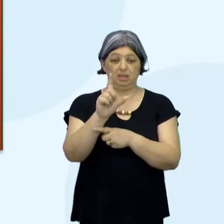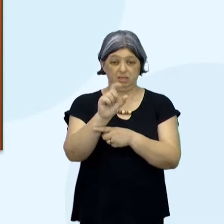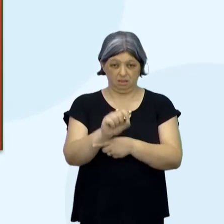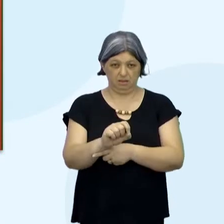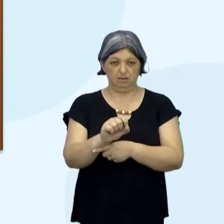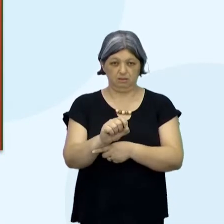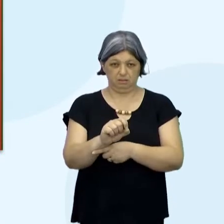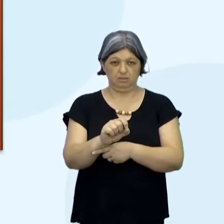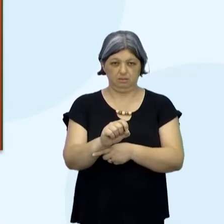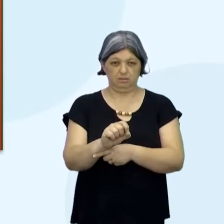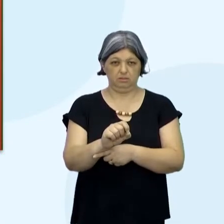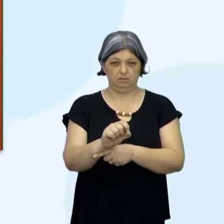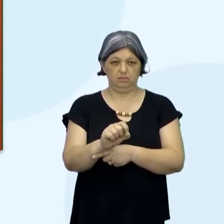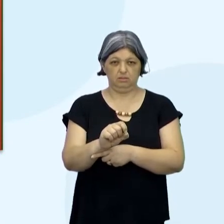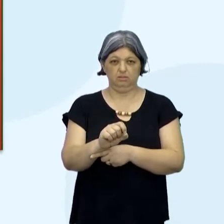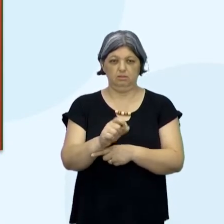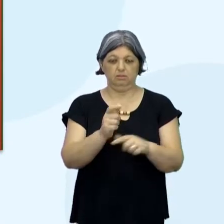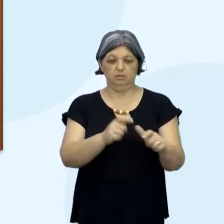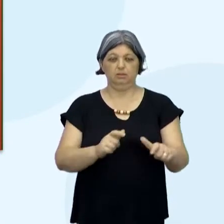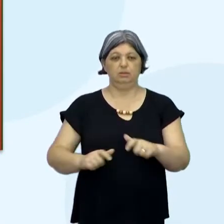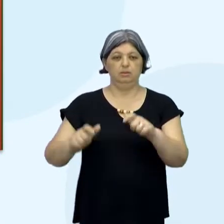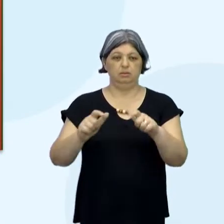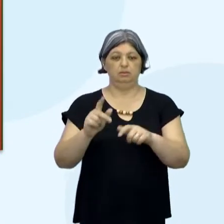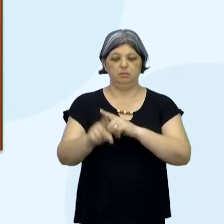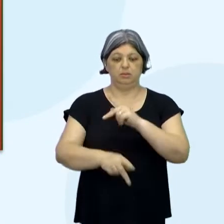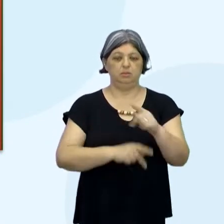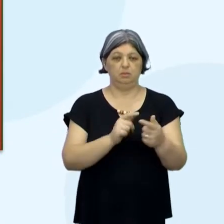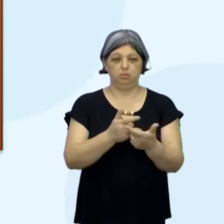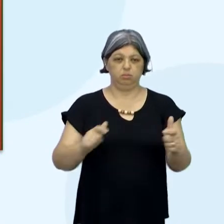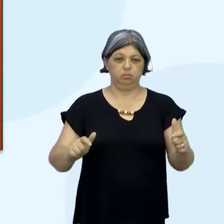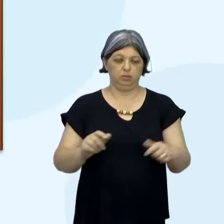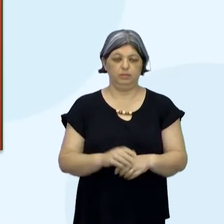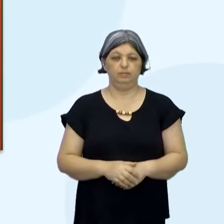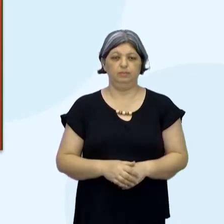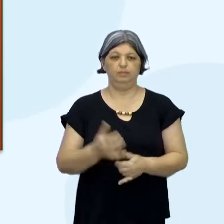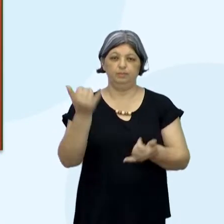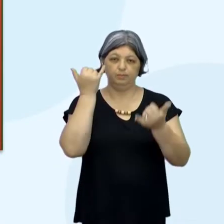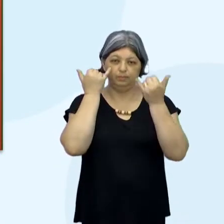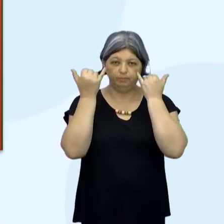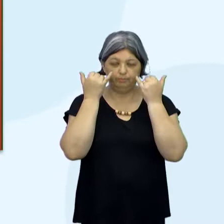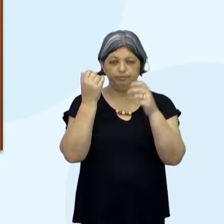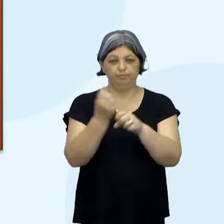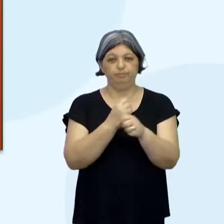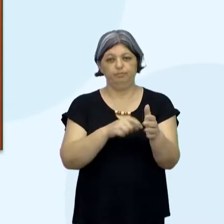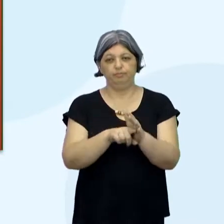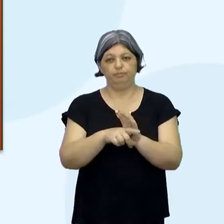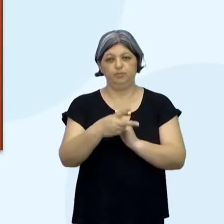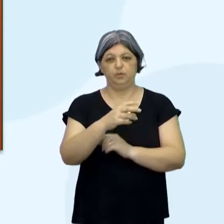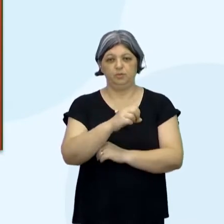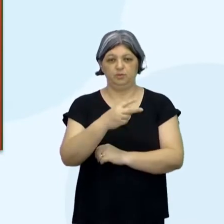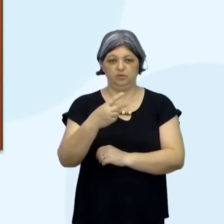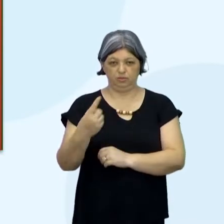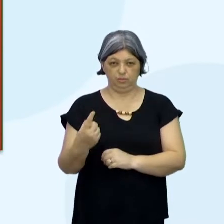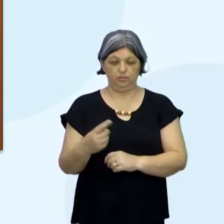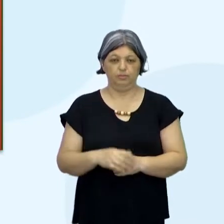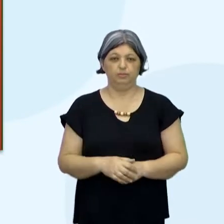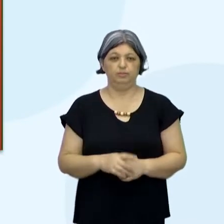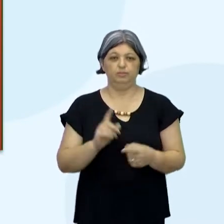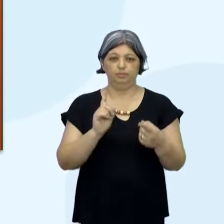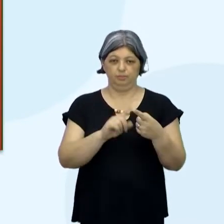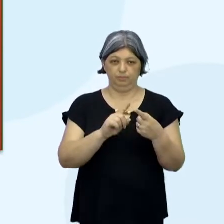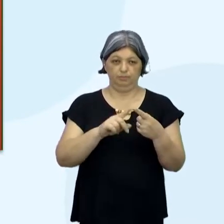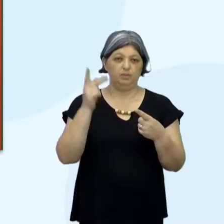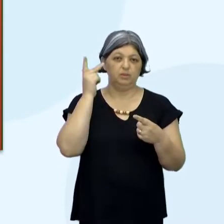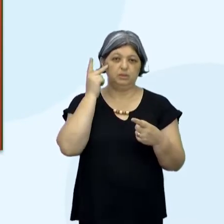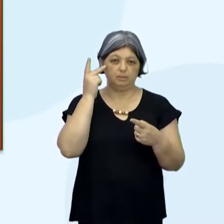unidades federativas mais populosas. Esses dados aí são de 2021. Então a gente tem aí em primeiro lugar o